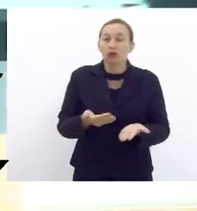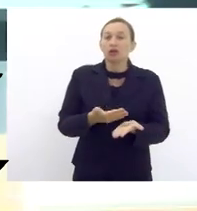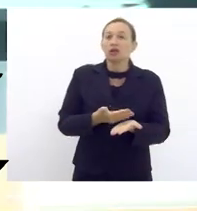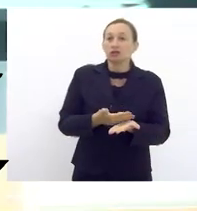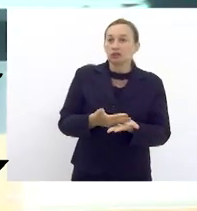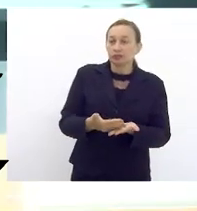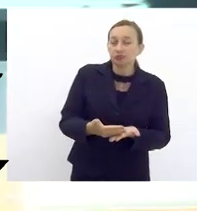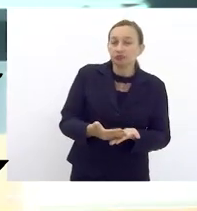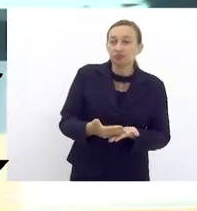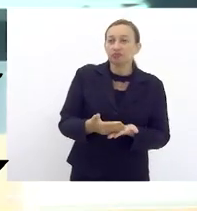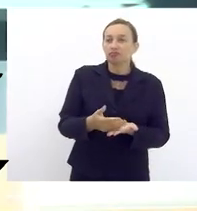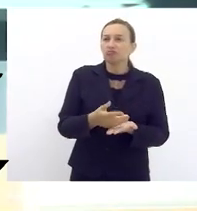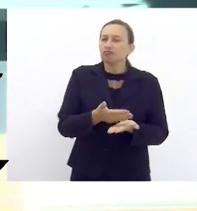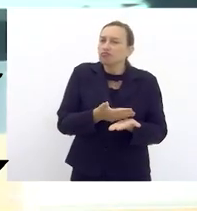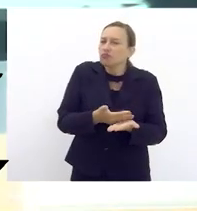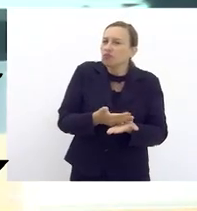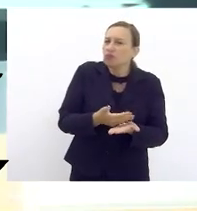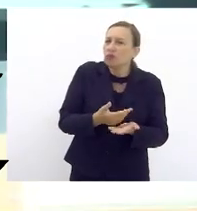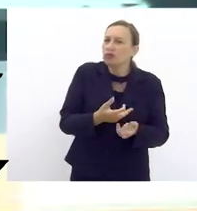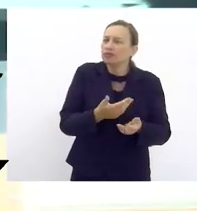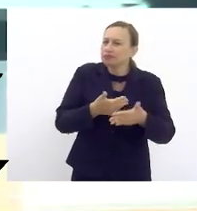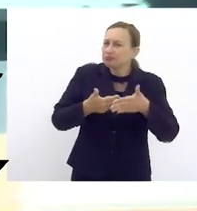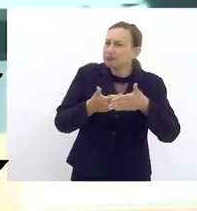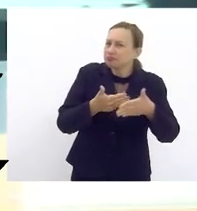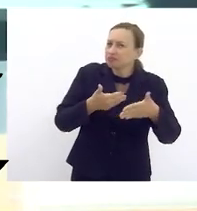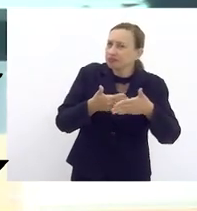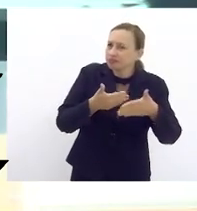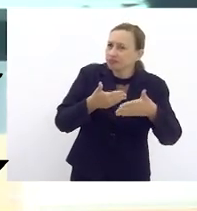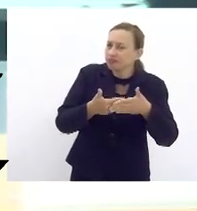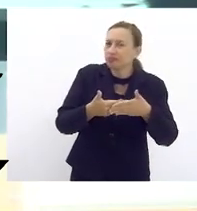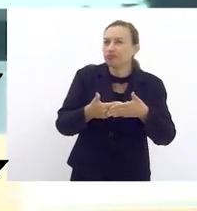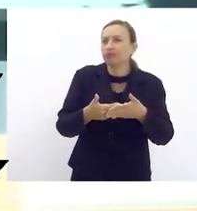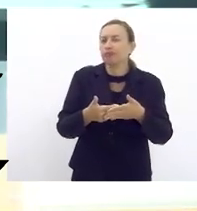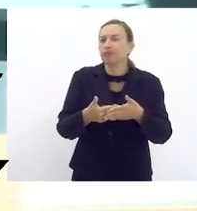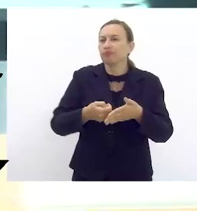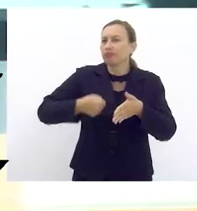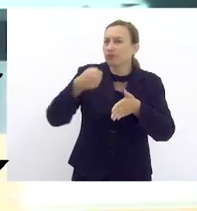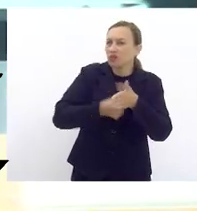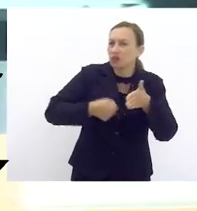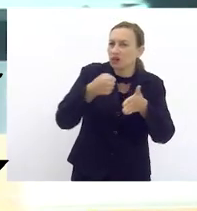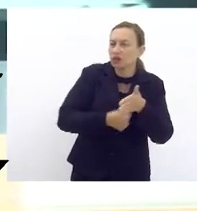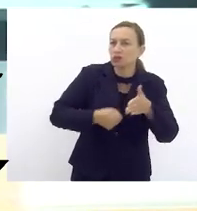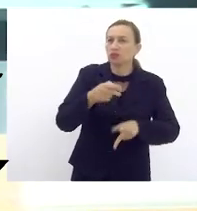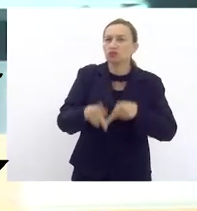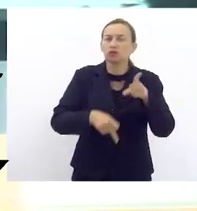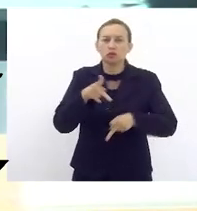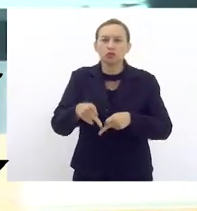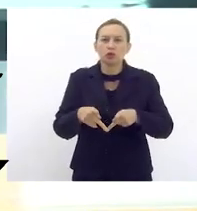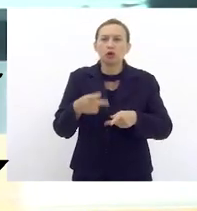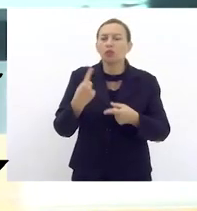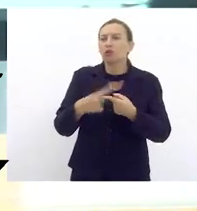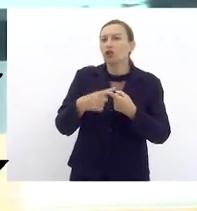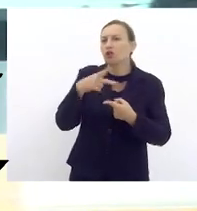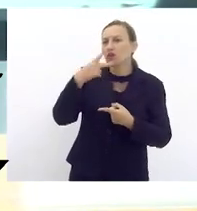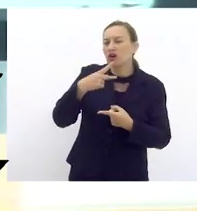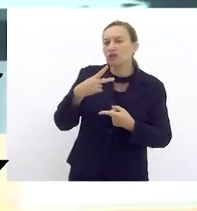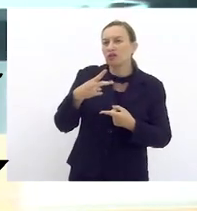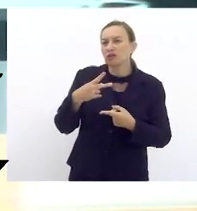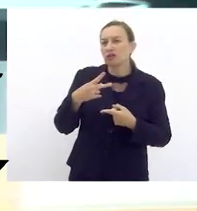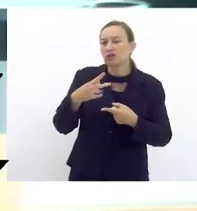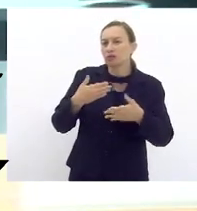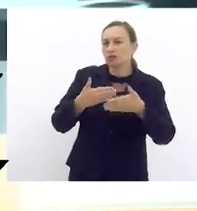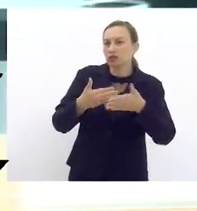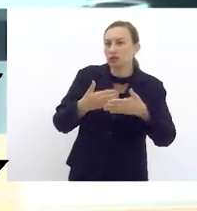a gente começa a se aproximar das lutas do povo que que eu digo se aproximar porque a teologia